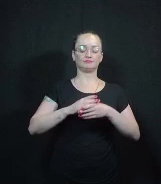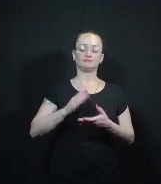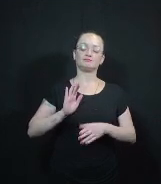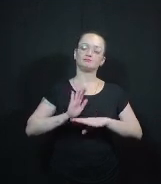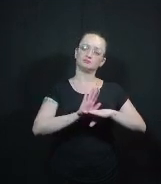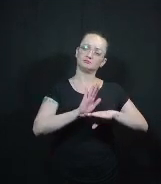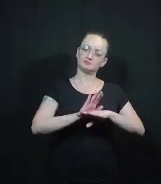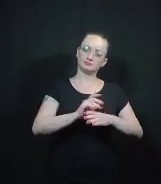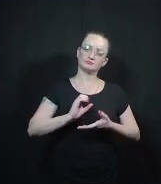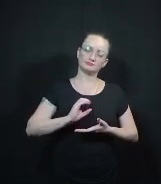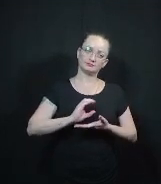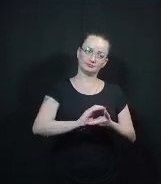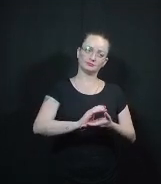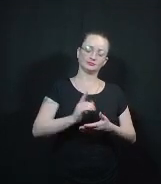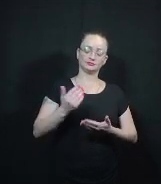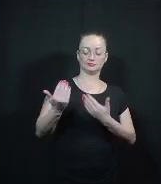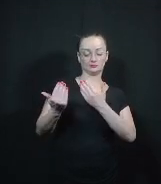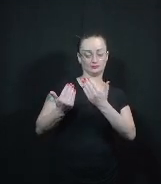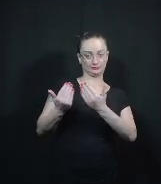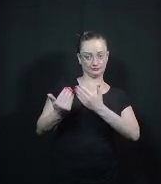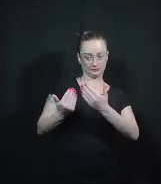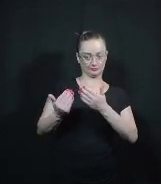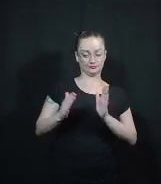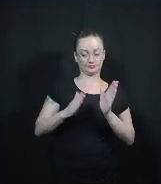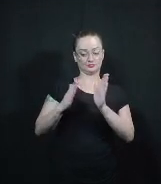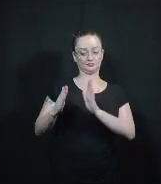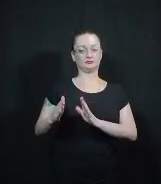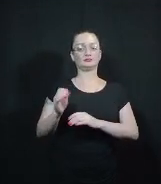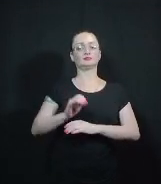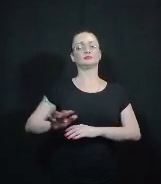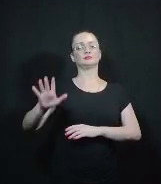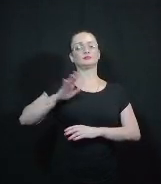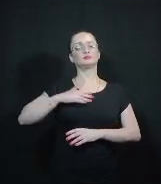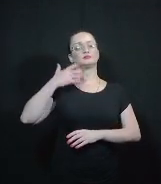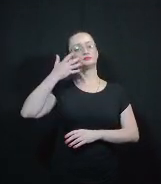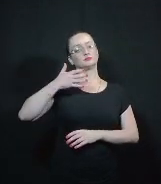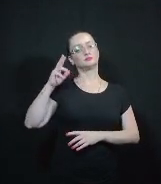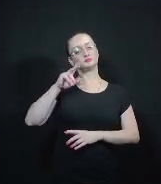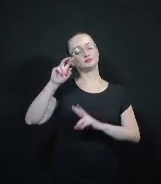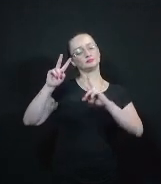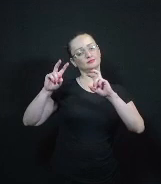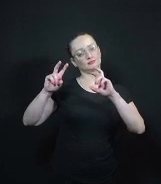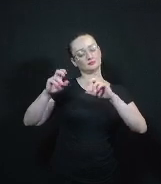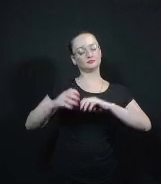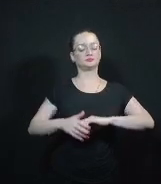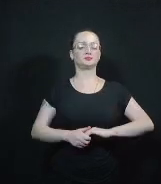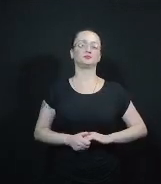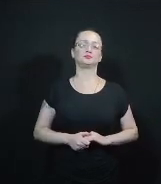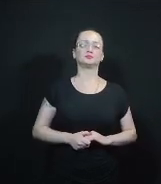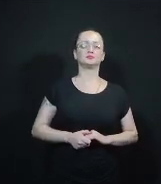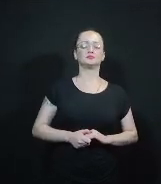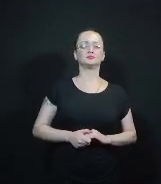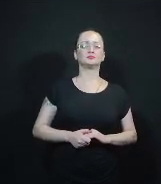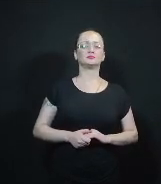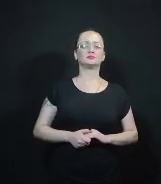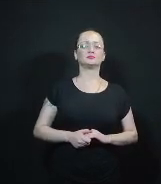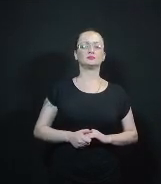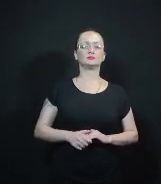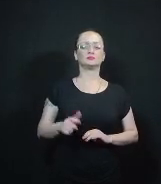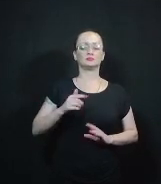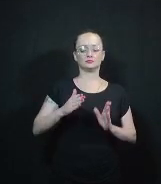que paralela ao que geralmente é falado sobre esse assunto, que uma